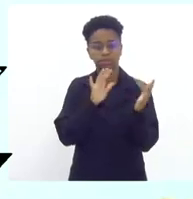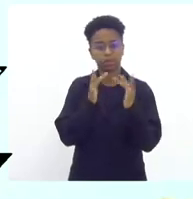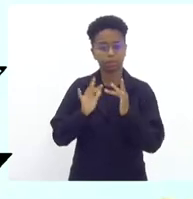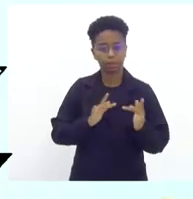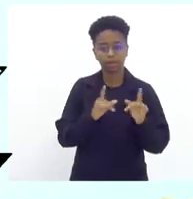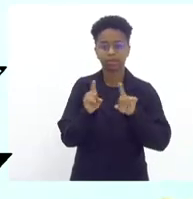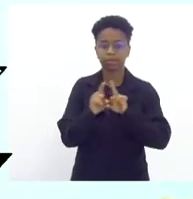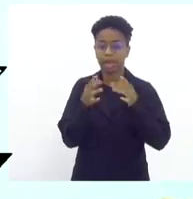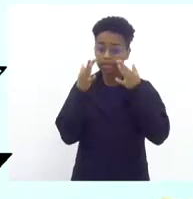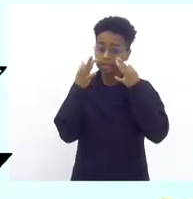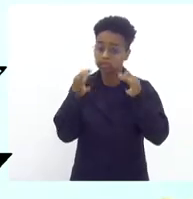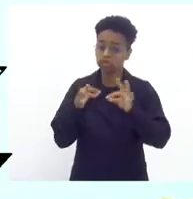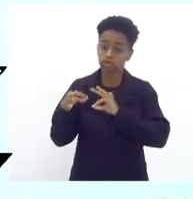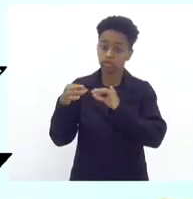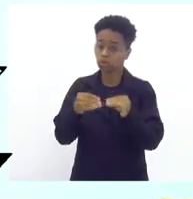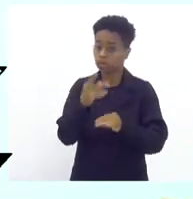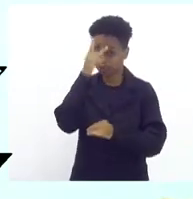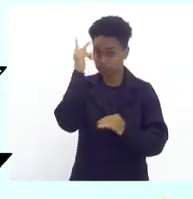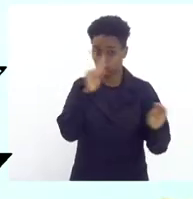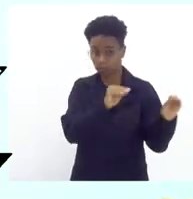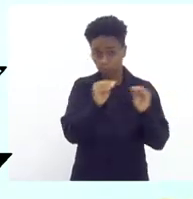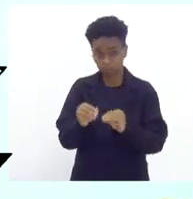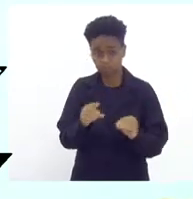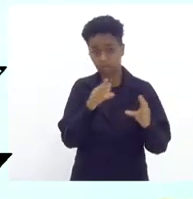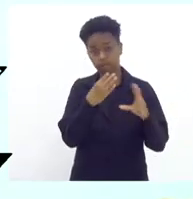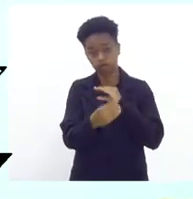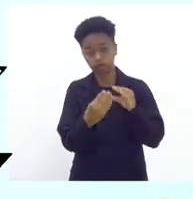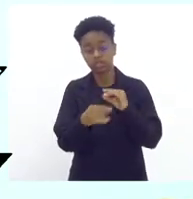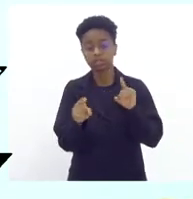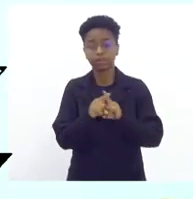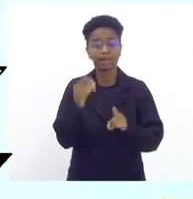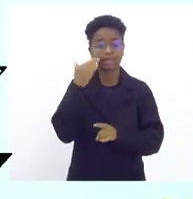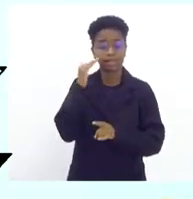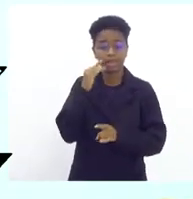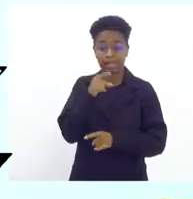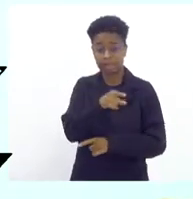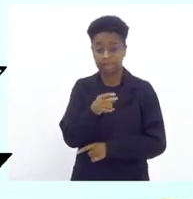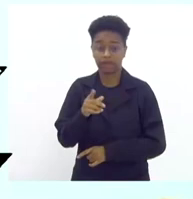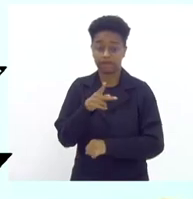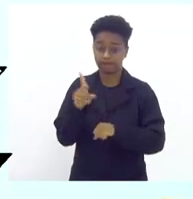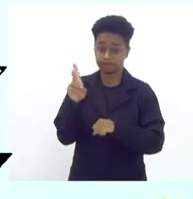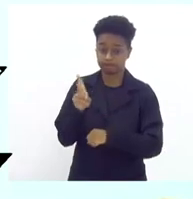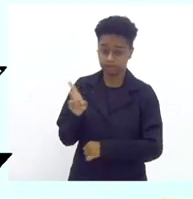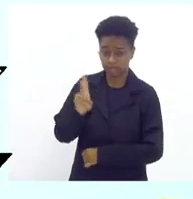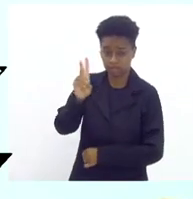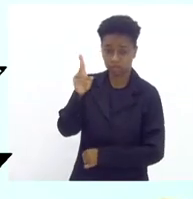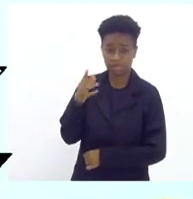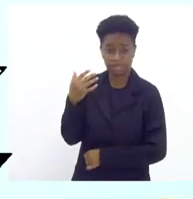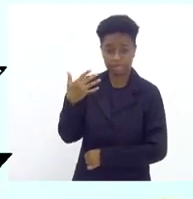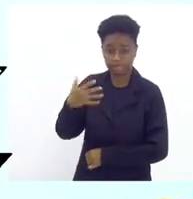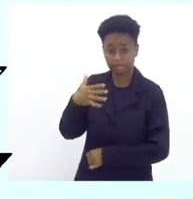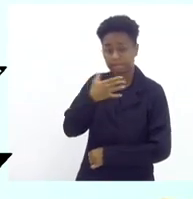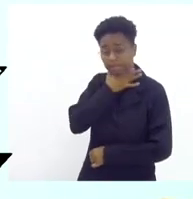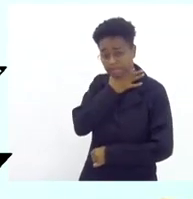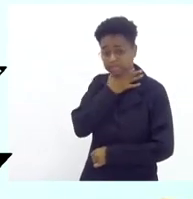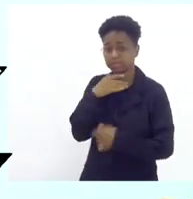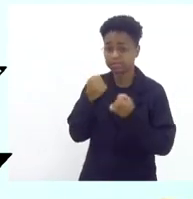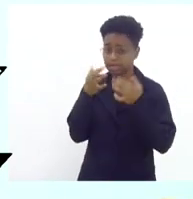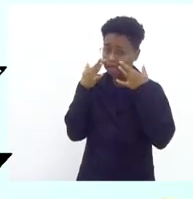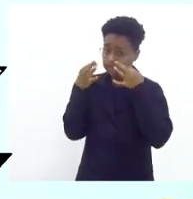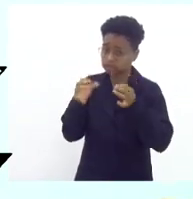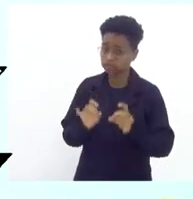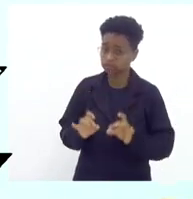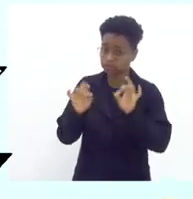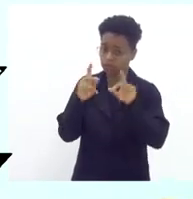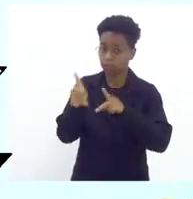para todos os migrantes refugiados entendendo que pela dimensão da crise venezuelana É necessário uma atenção especial para esta população que chega